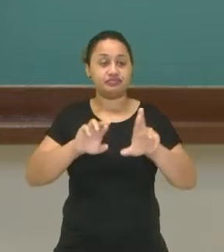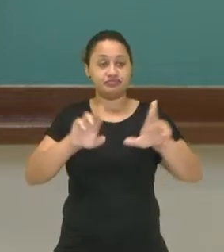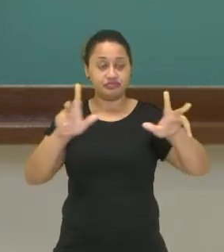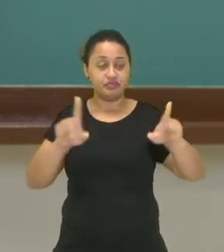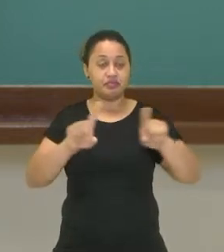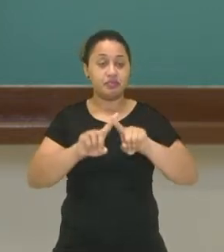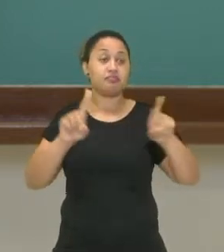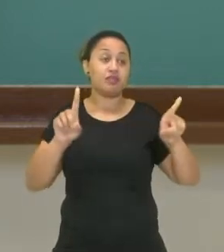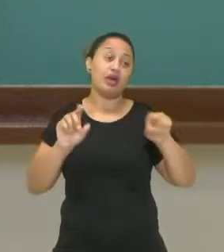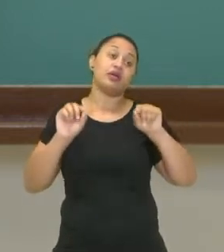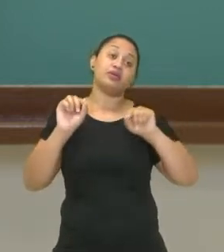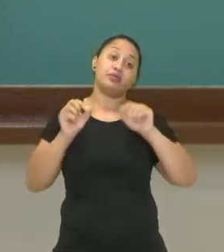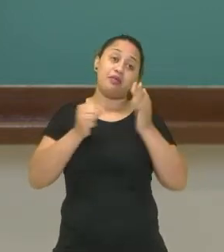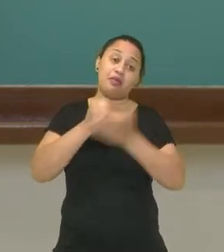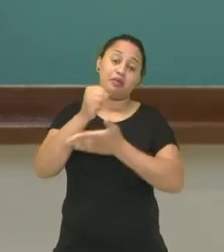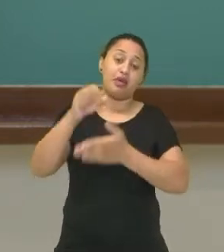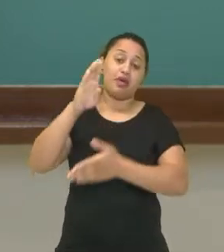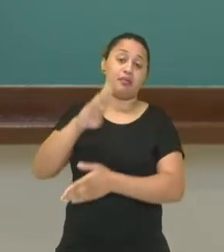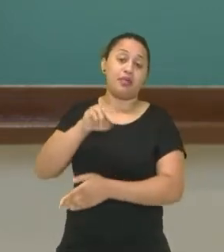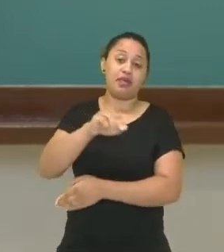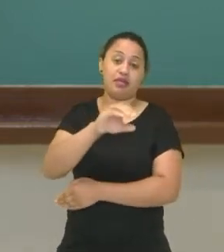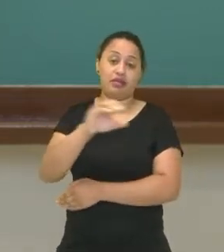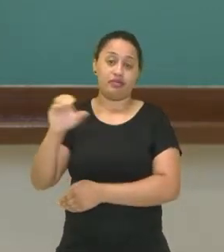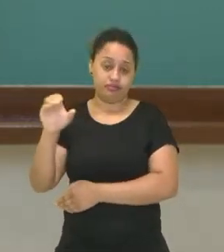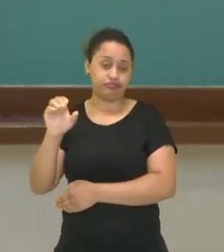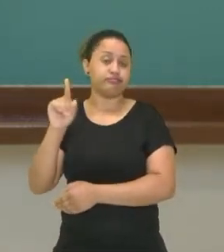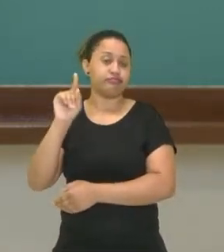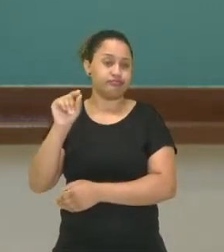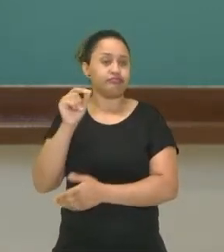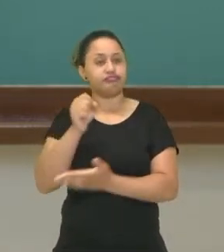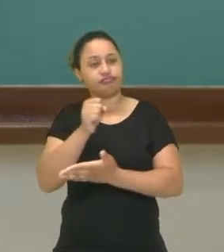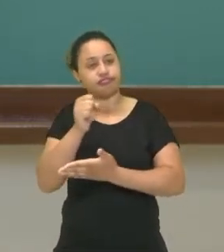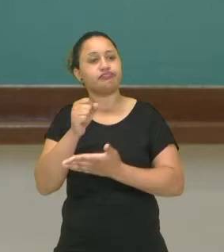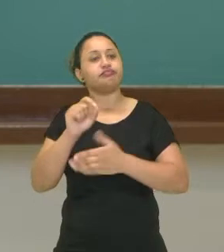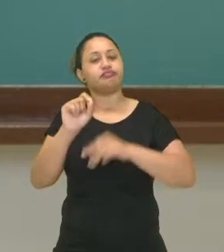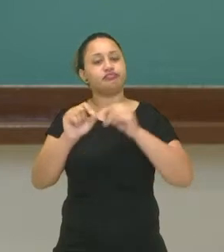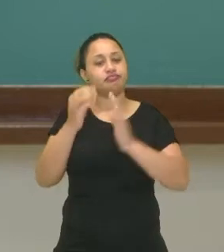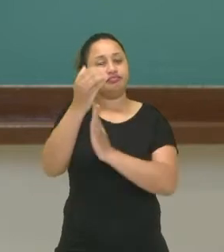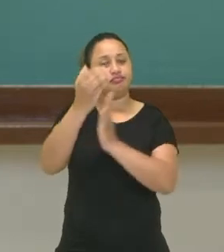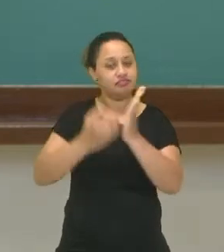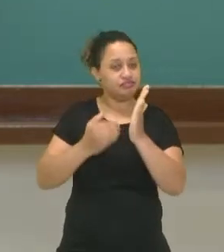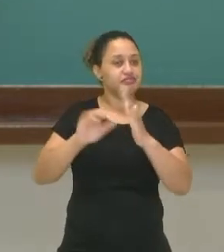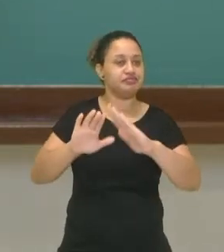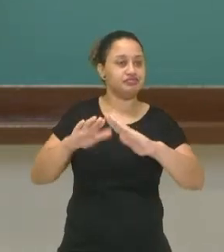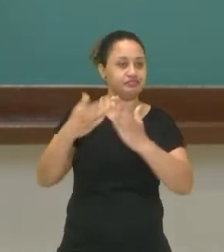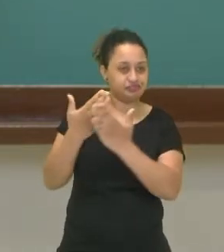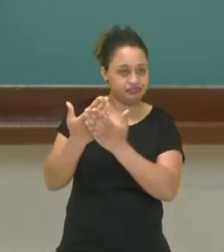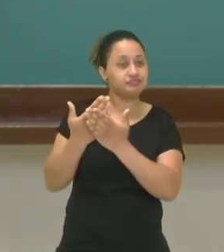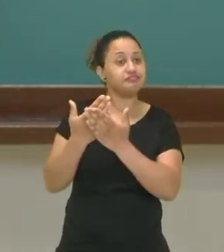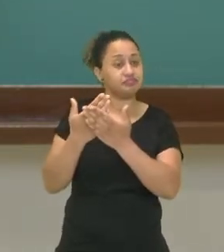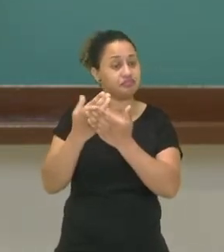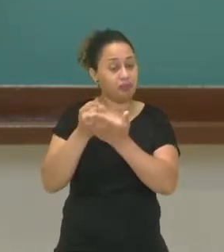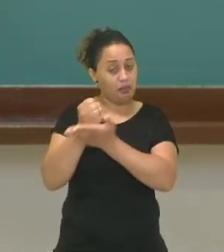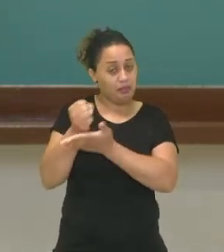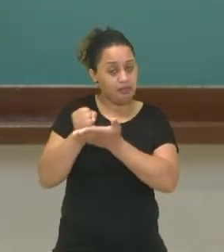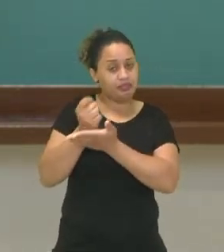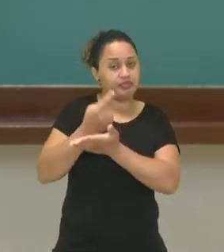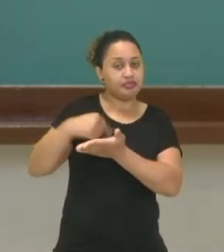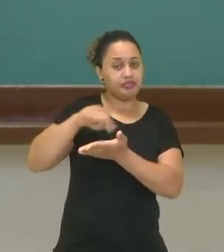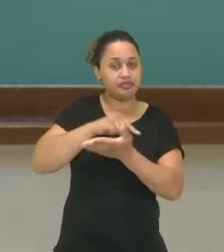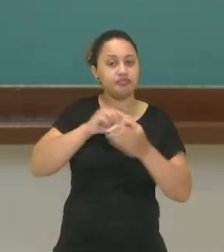mas segundo a BNCC, que é a Base Comum Curricular, que nos rege